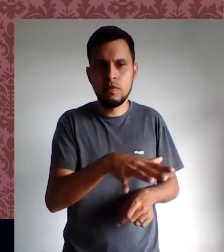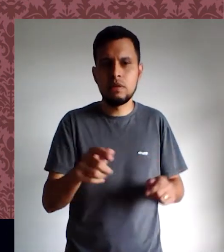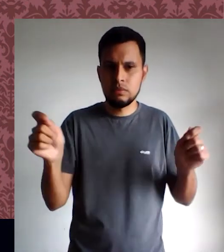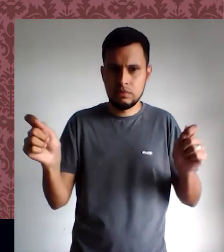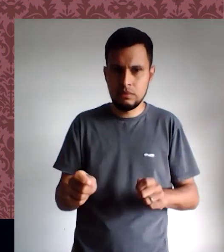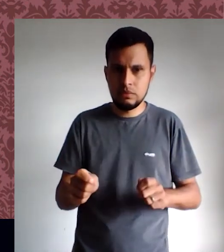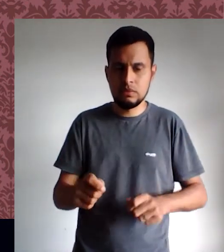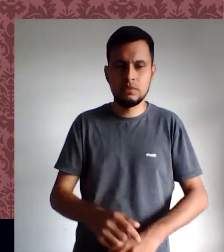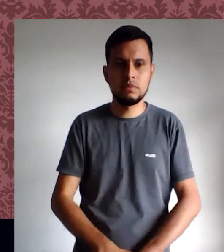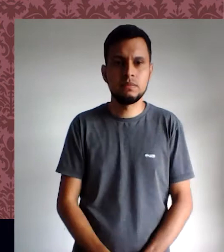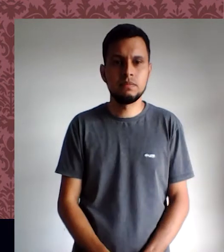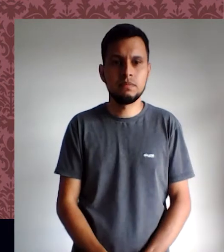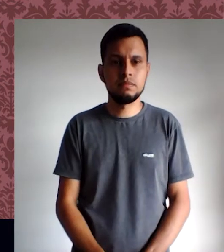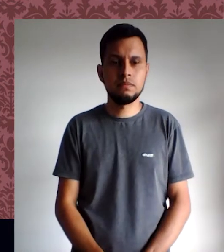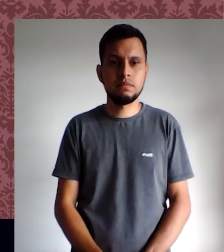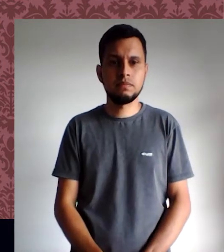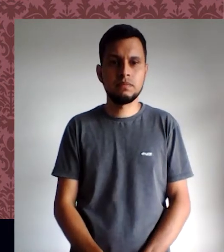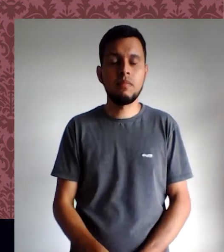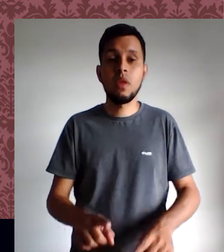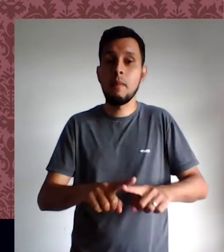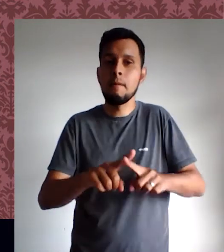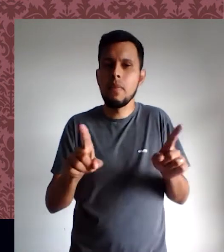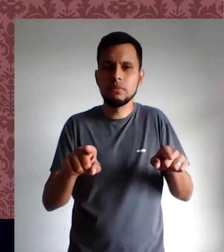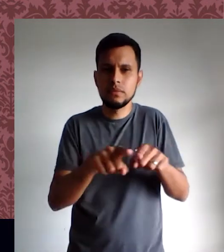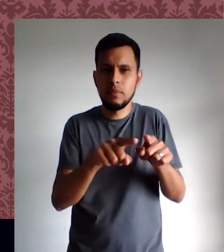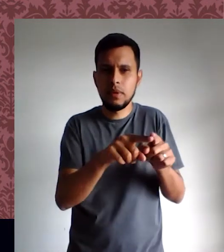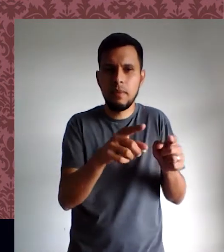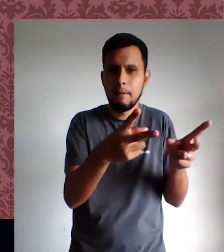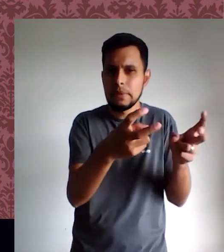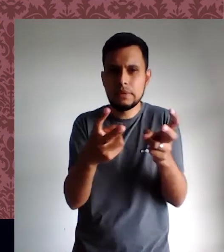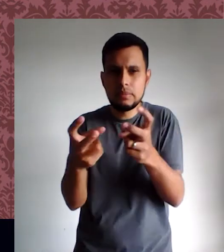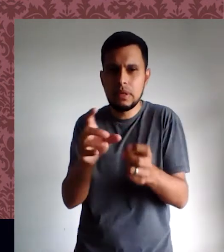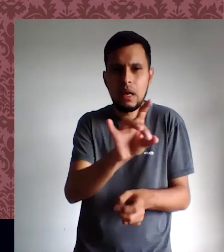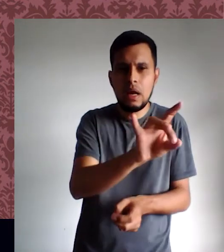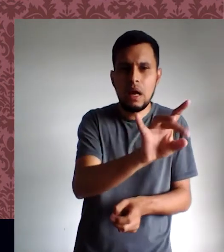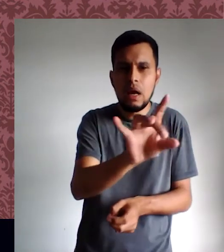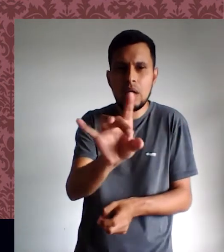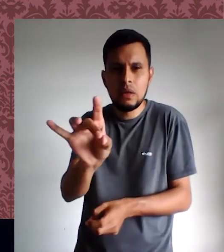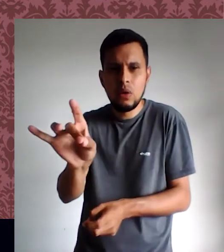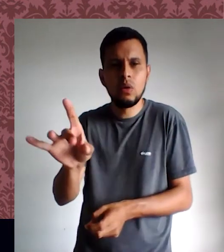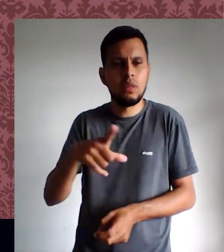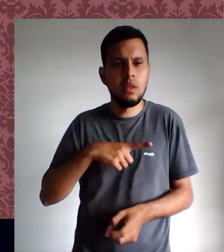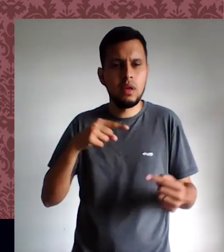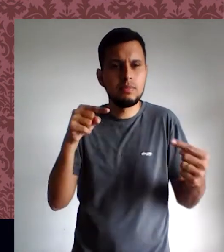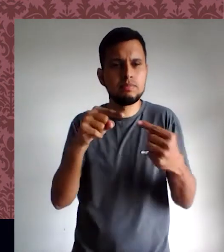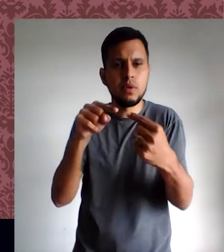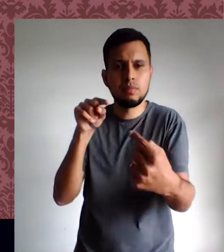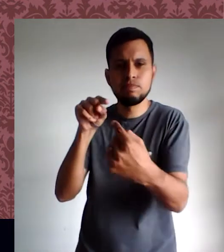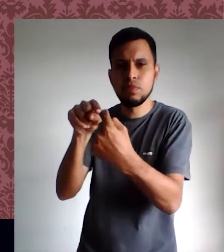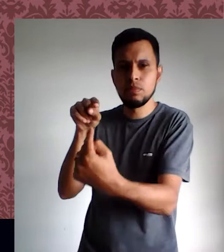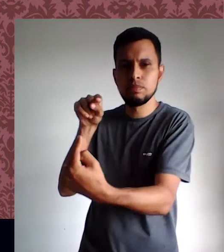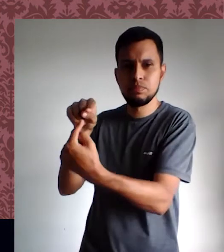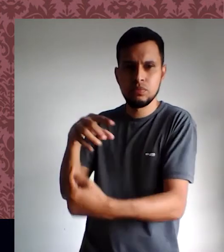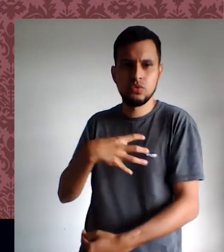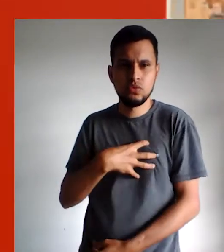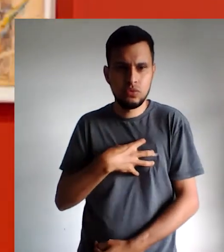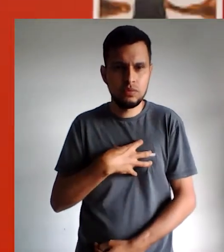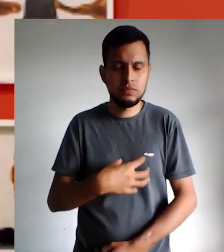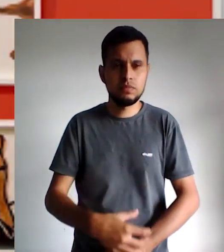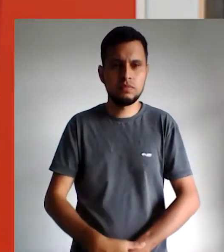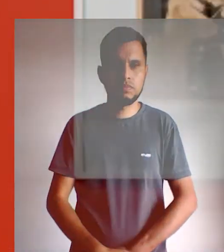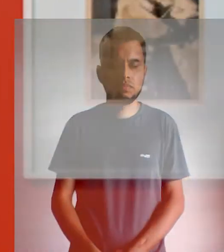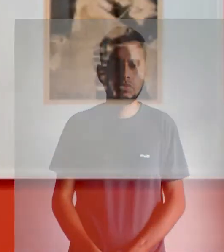conviva dentro de uma igualdade, mas sem deixar de olhar as